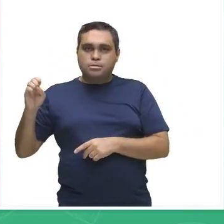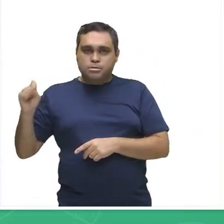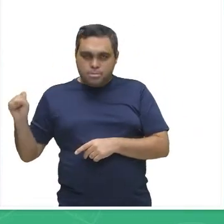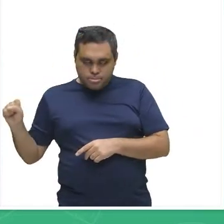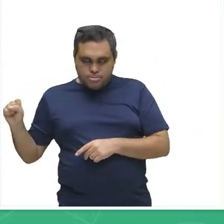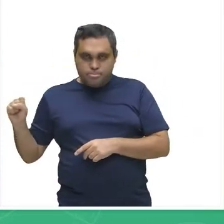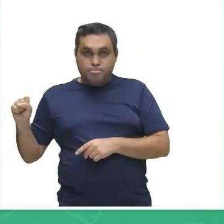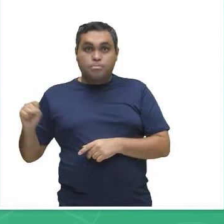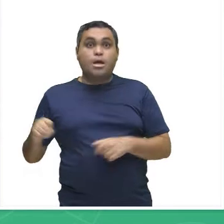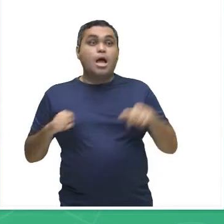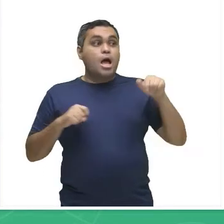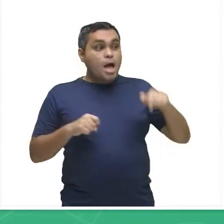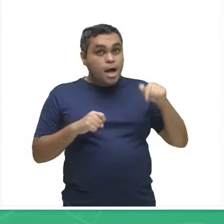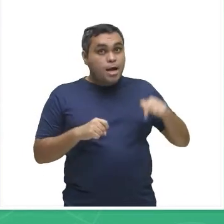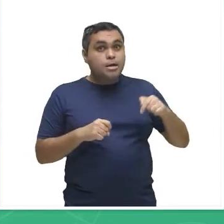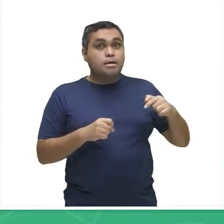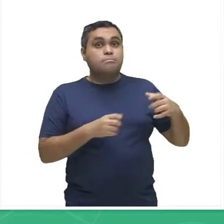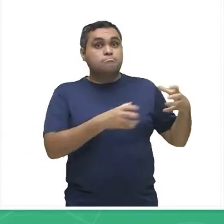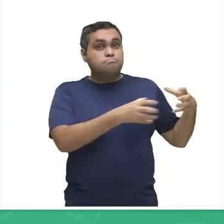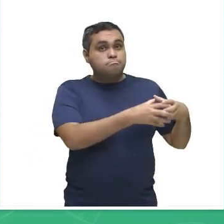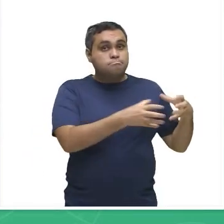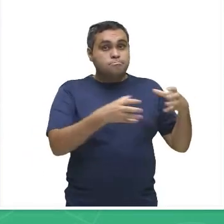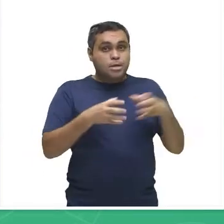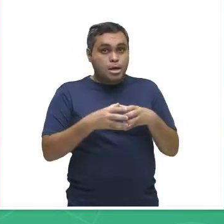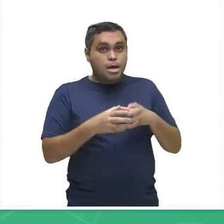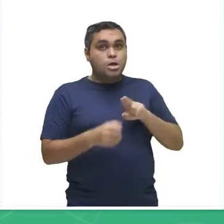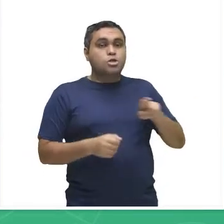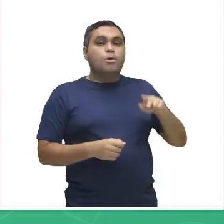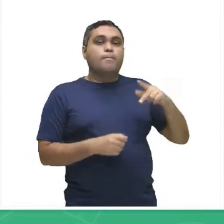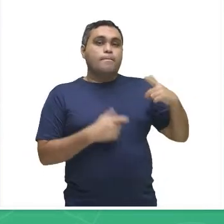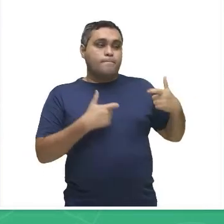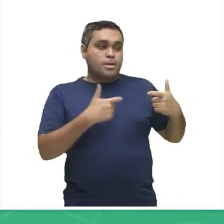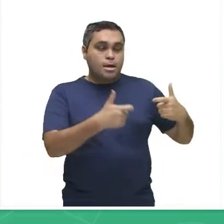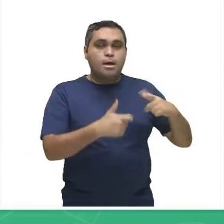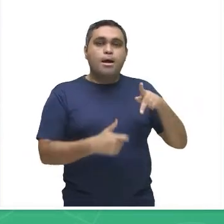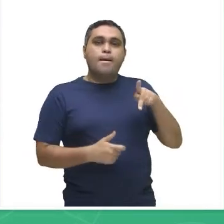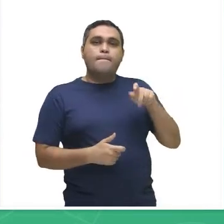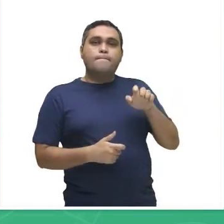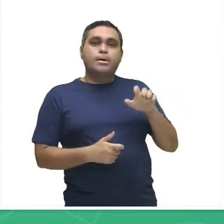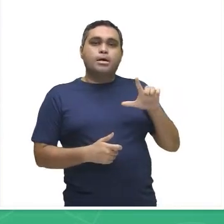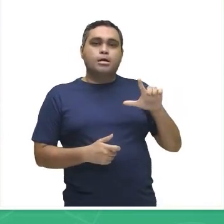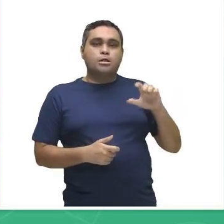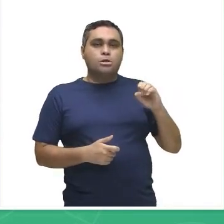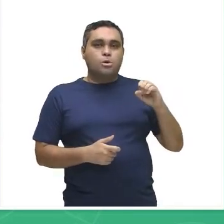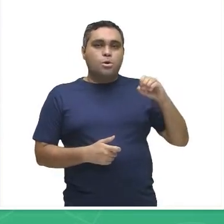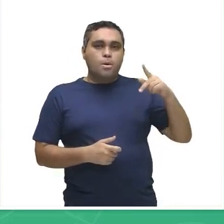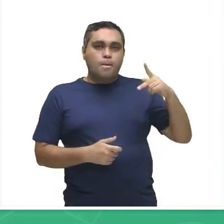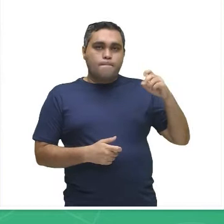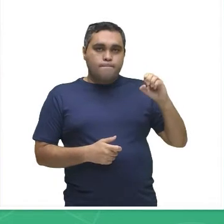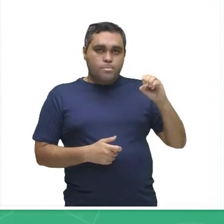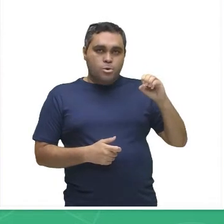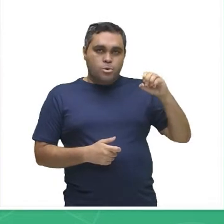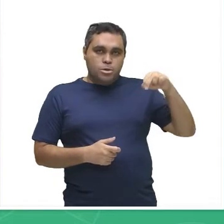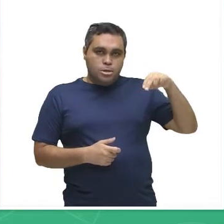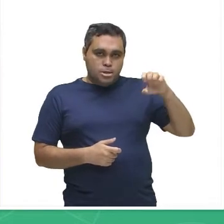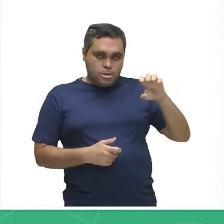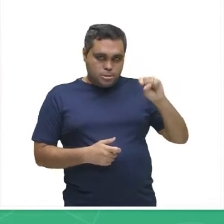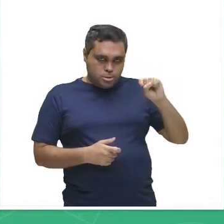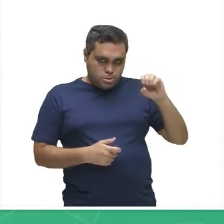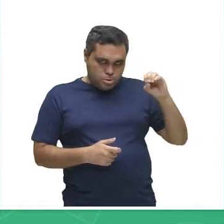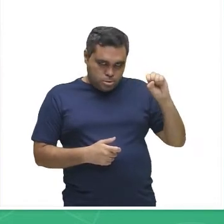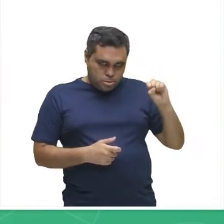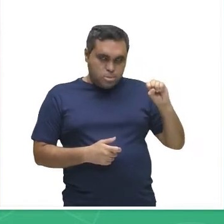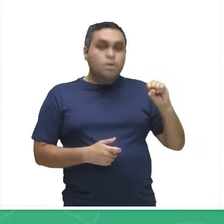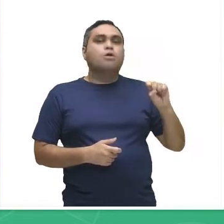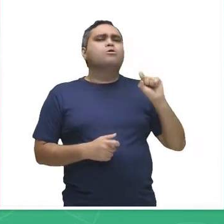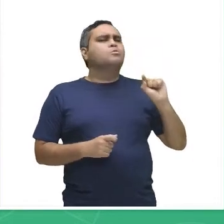do Peloponeso, a gente vai ter gregos contra gregos. Eles estão brigando entre si,